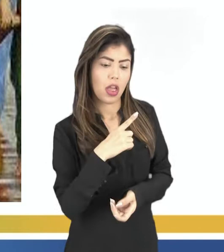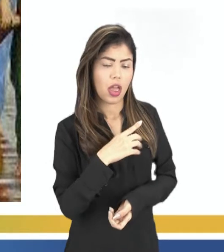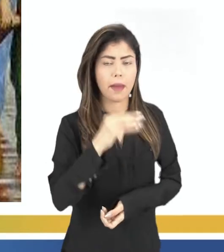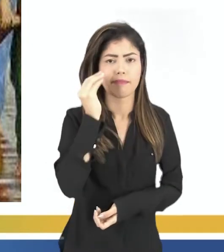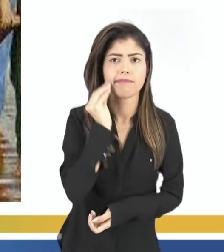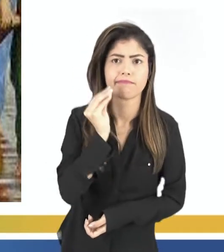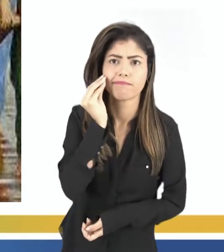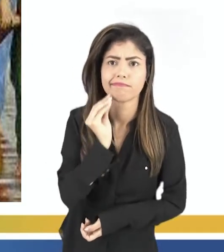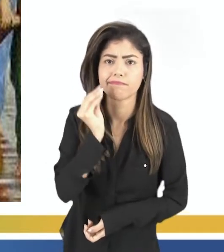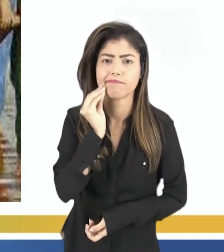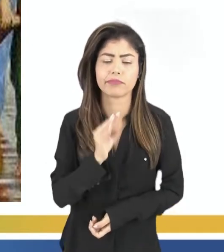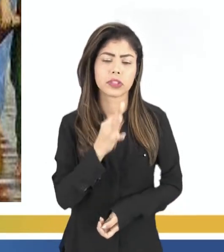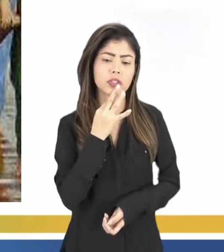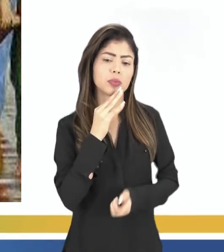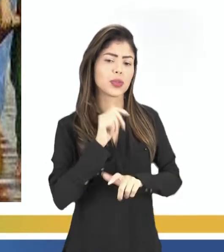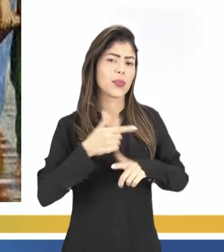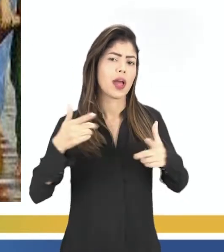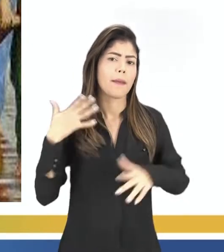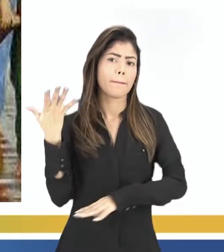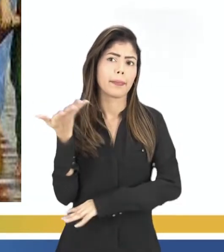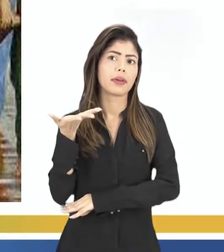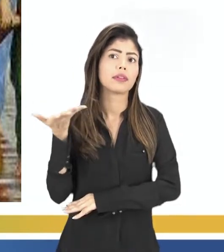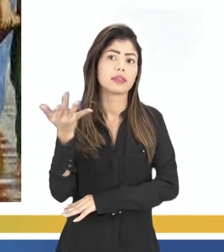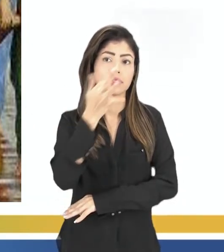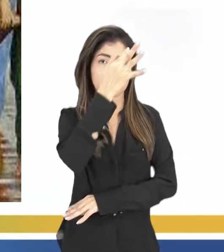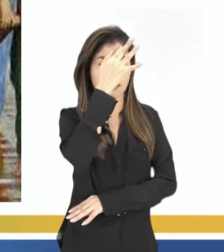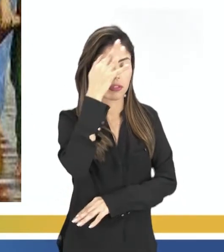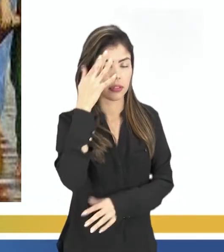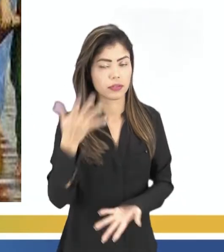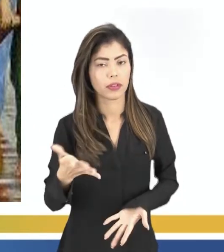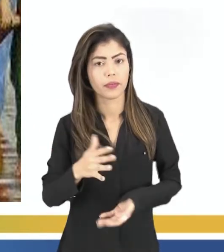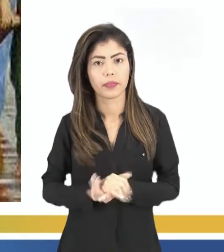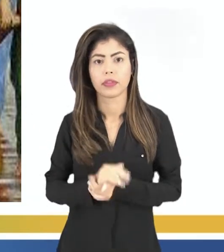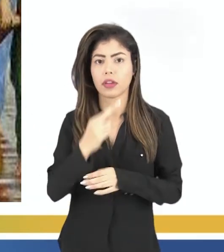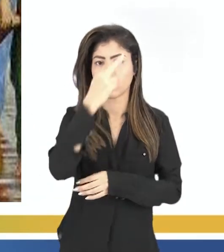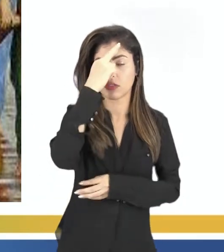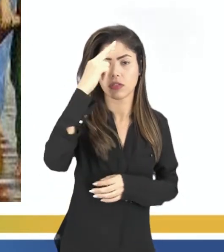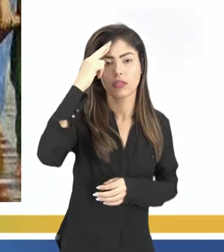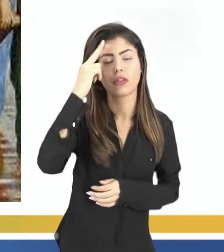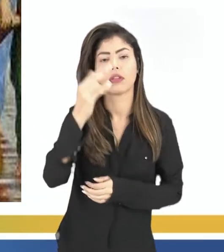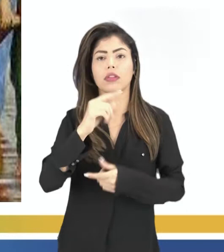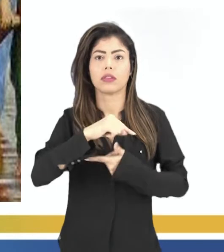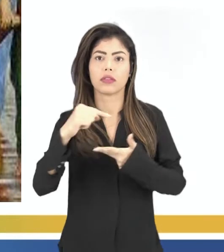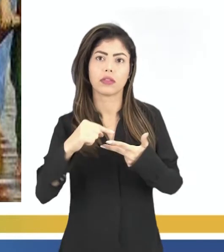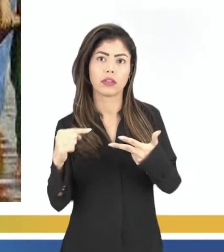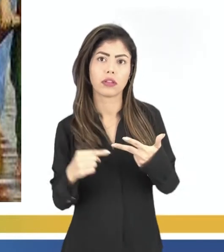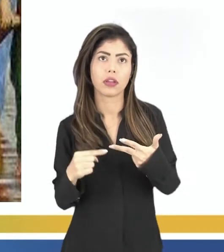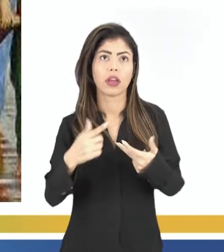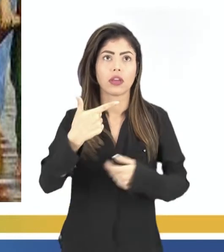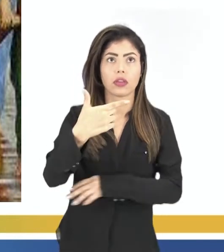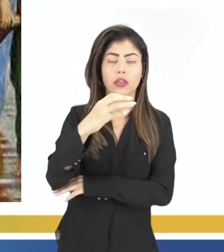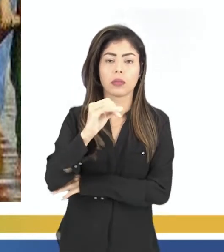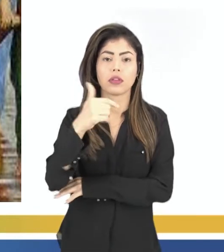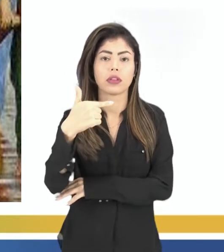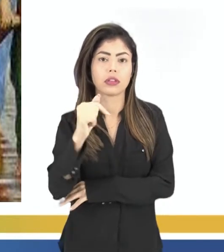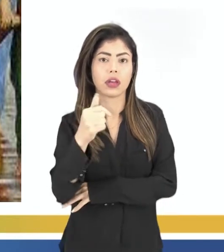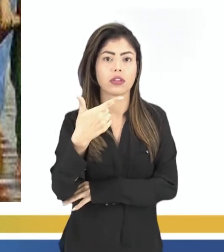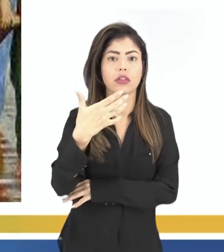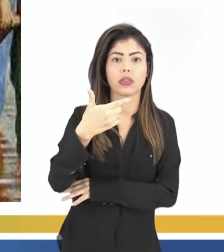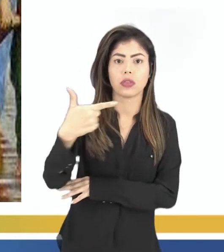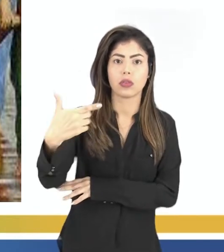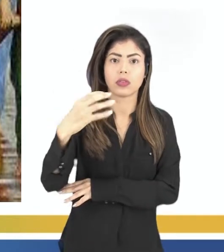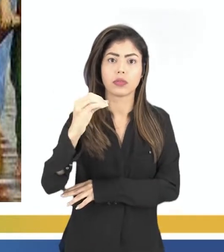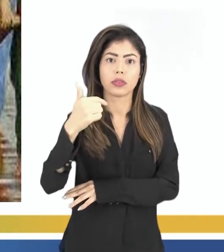exigiam de você um conhecimento mais básico em filosofia. E a história do Enem, a partir de 2017, 2018,